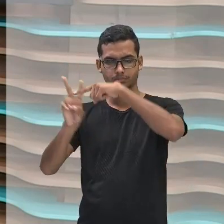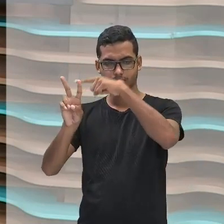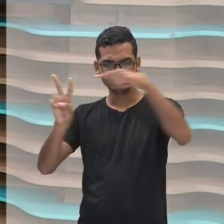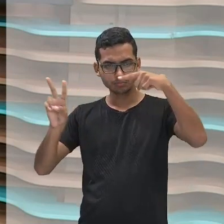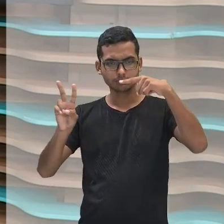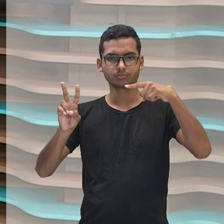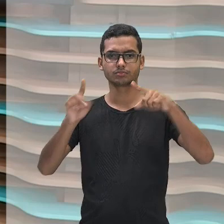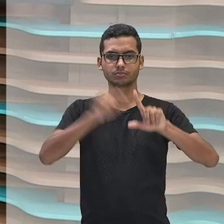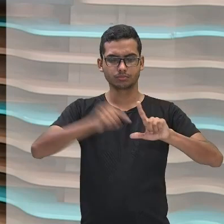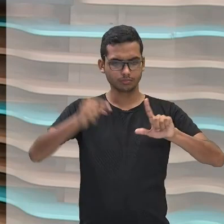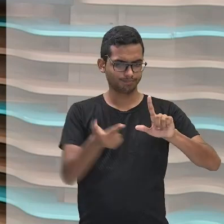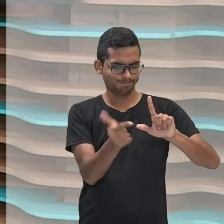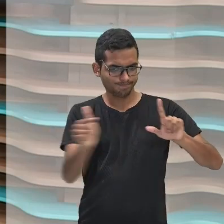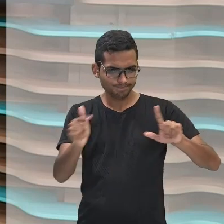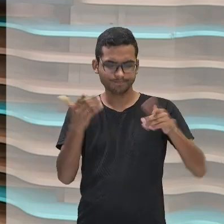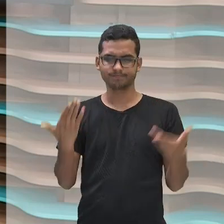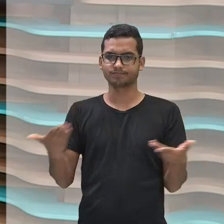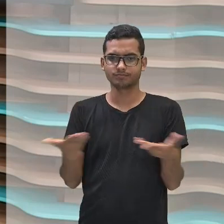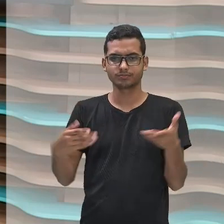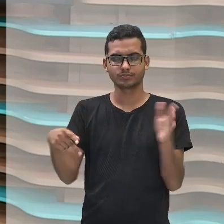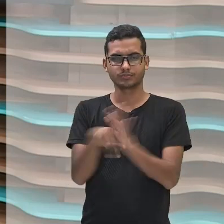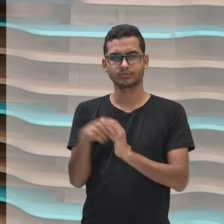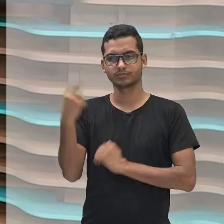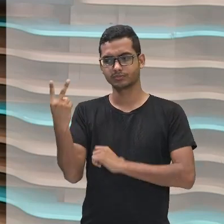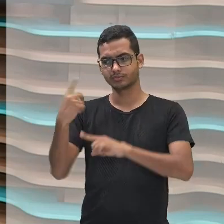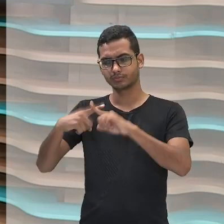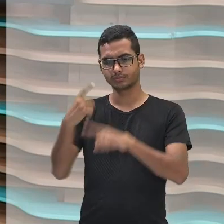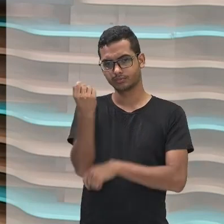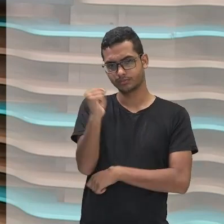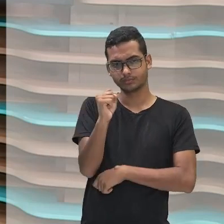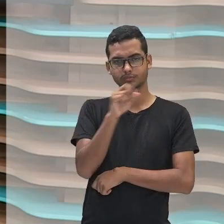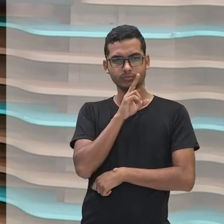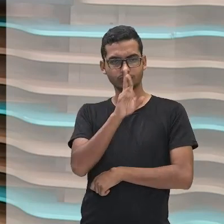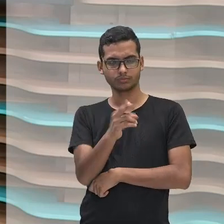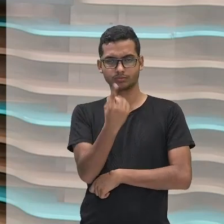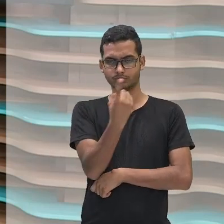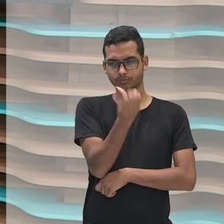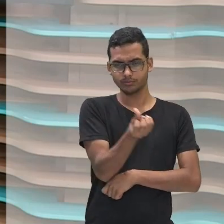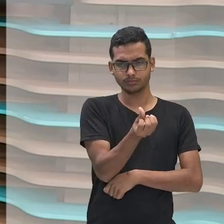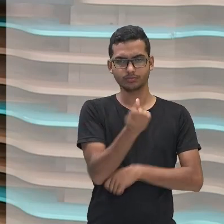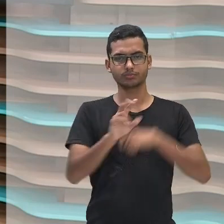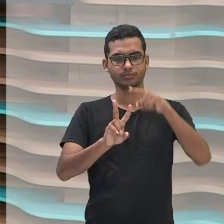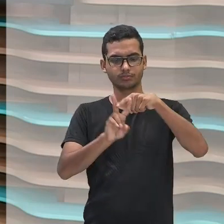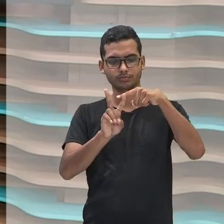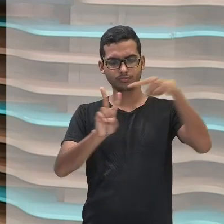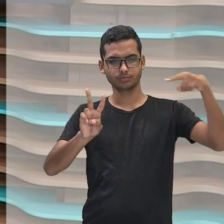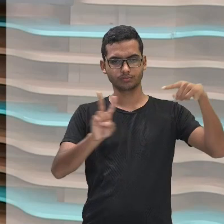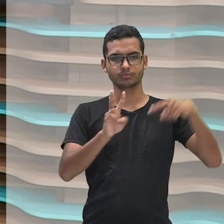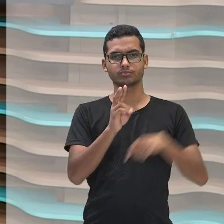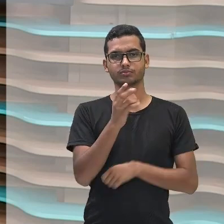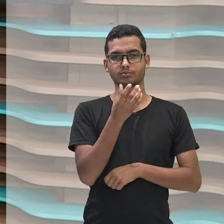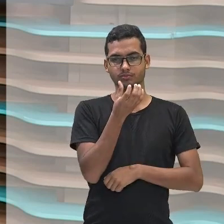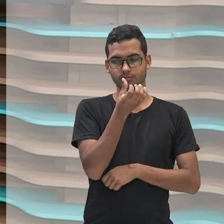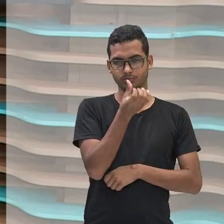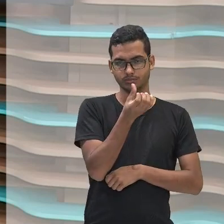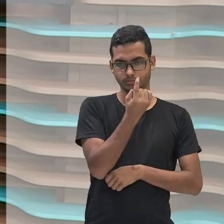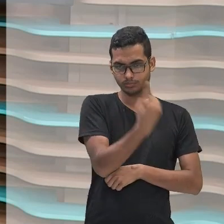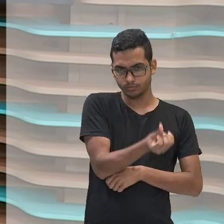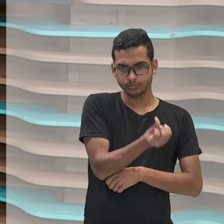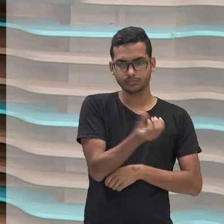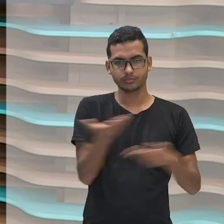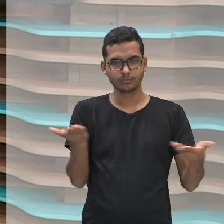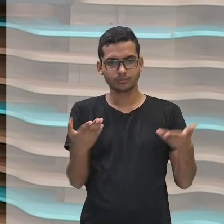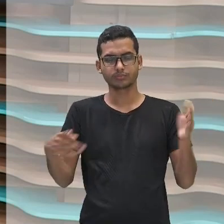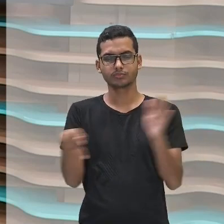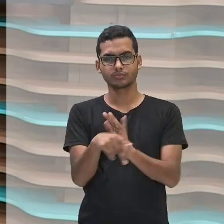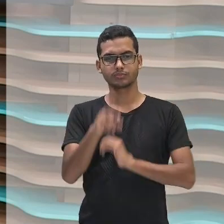ficou raiz quadrada, então, de 2 vezes 8, que é 16. Agora, a média geométrica é 4. Ela é famosa